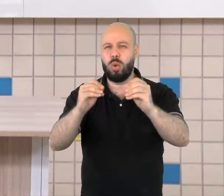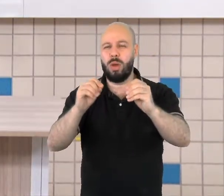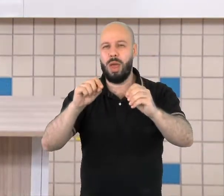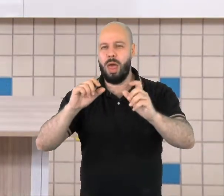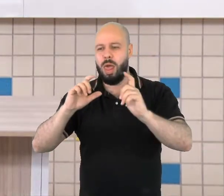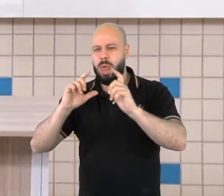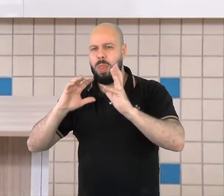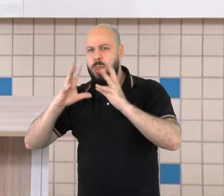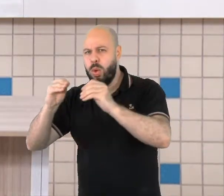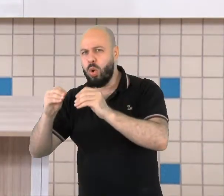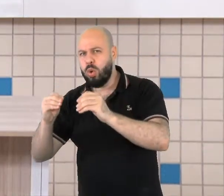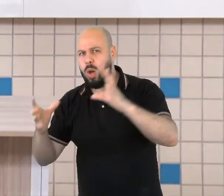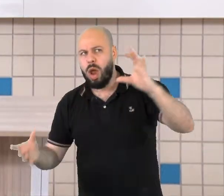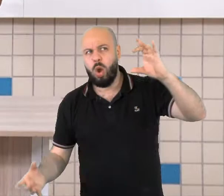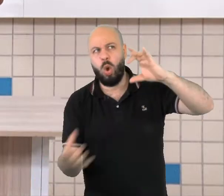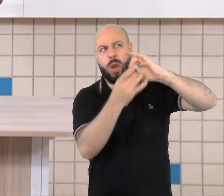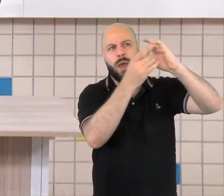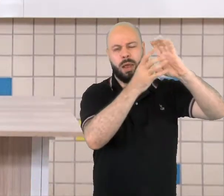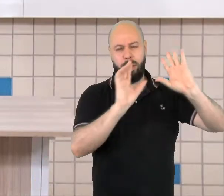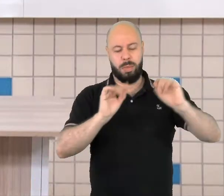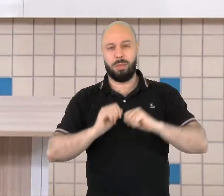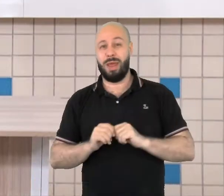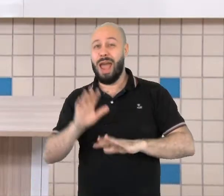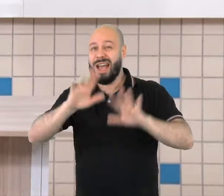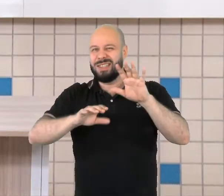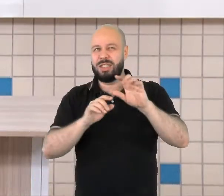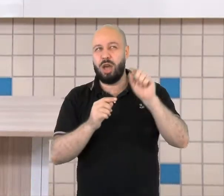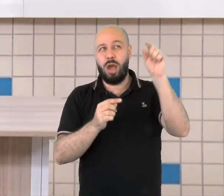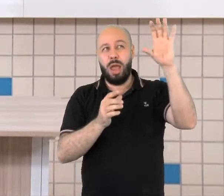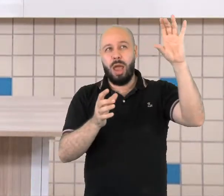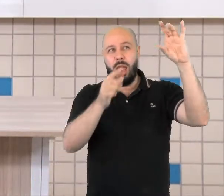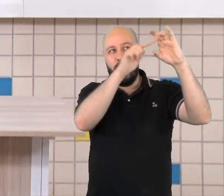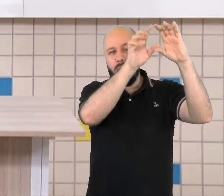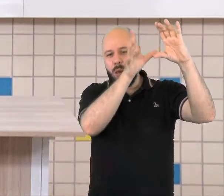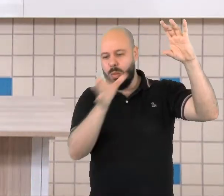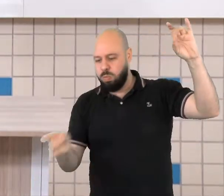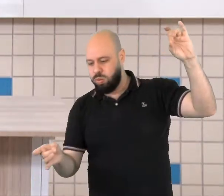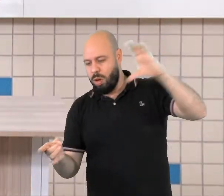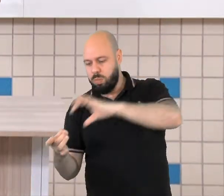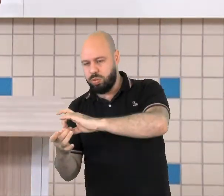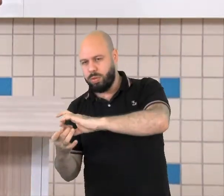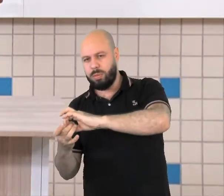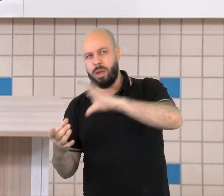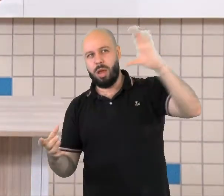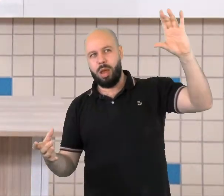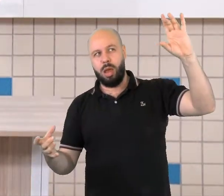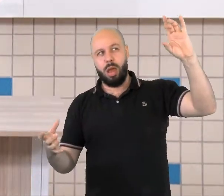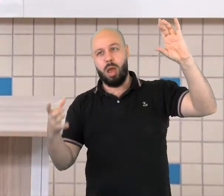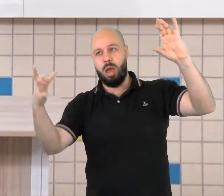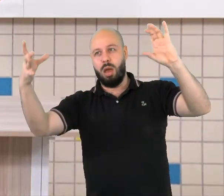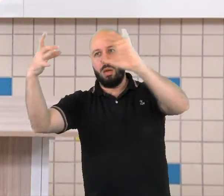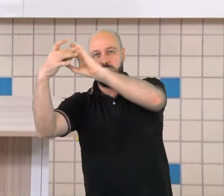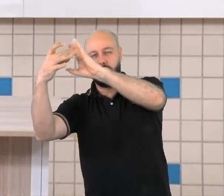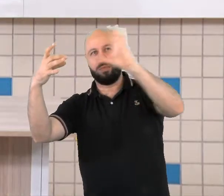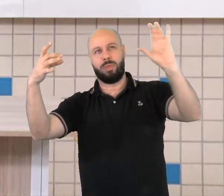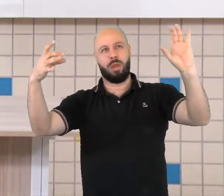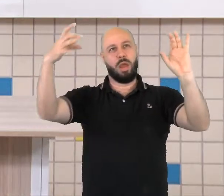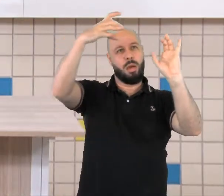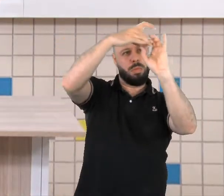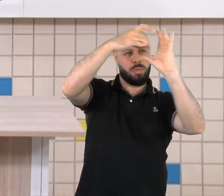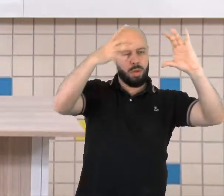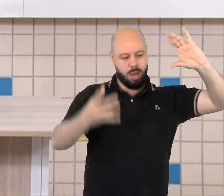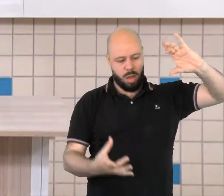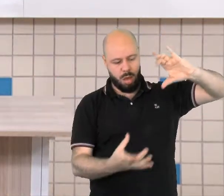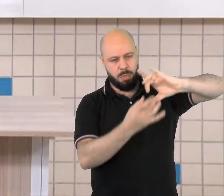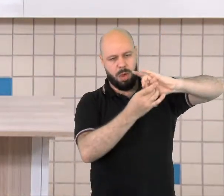mundo. Ficou meio estranho? Mas não é estranho. O que é? É a desigualdade, tá, pessoal? A internet